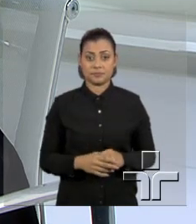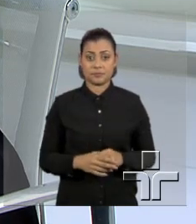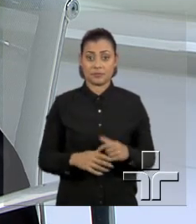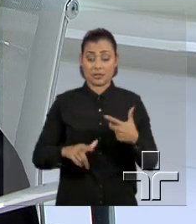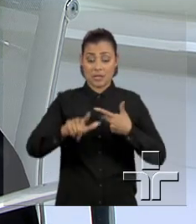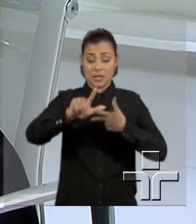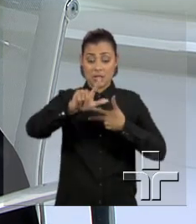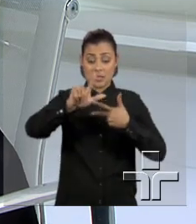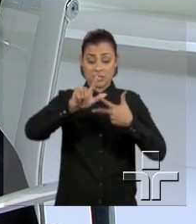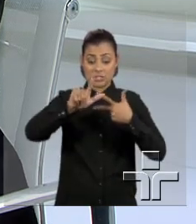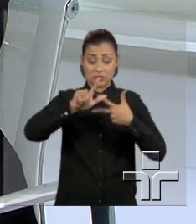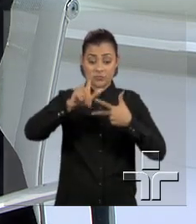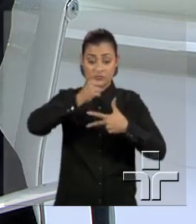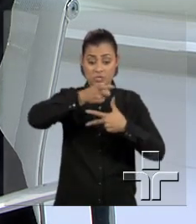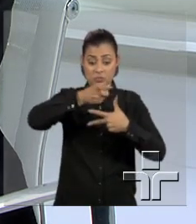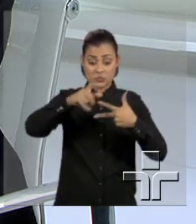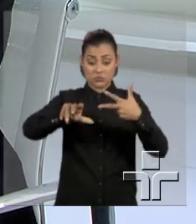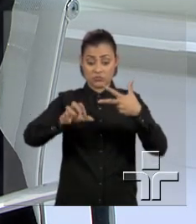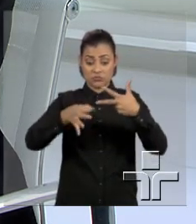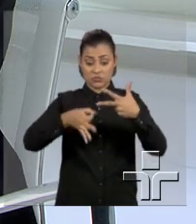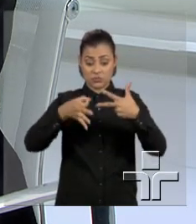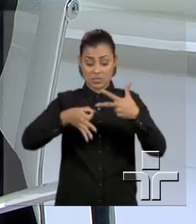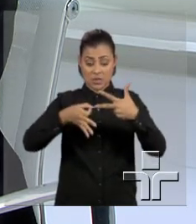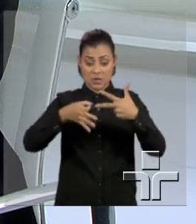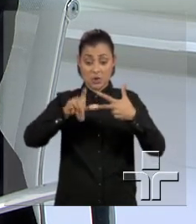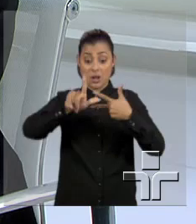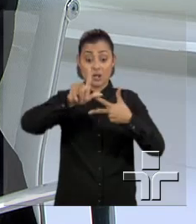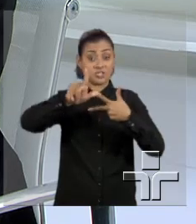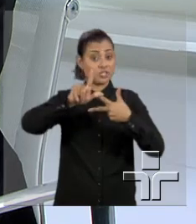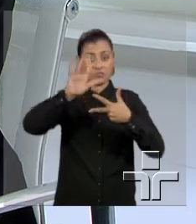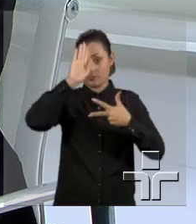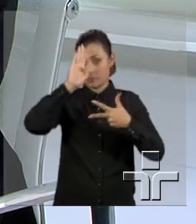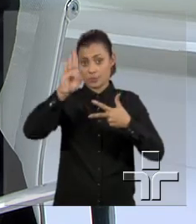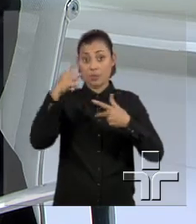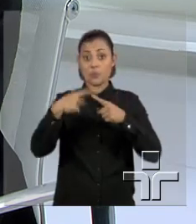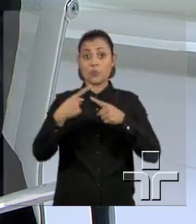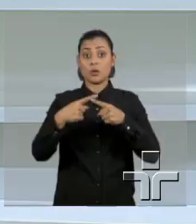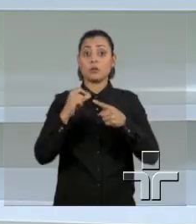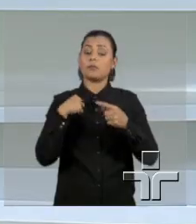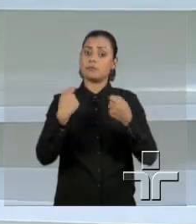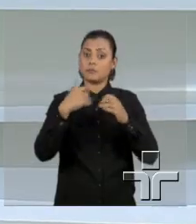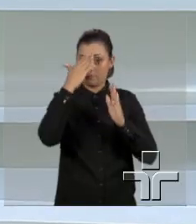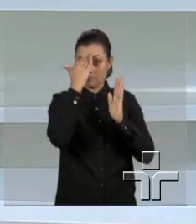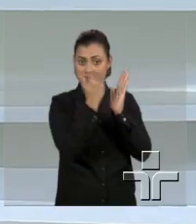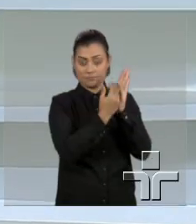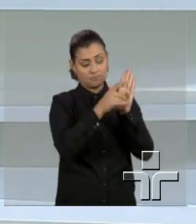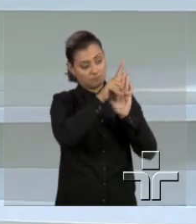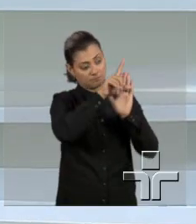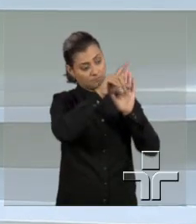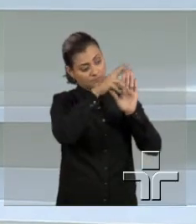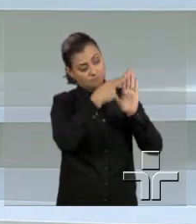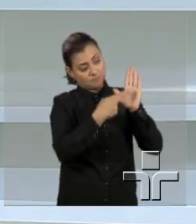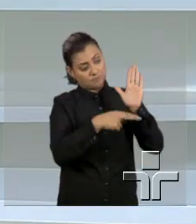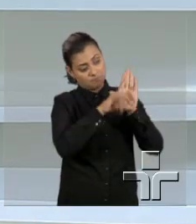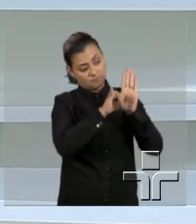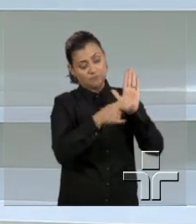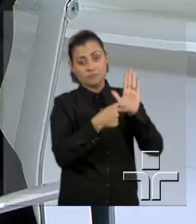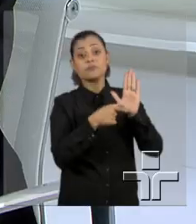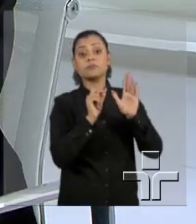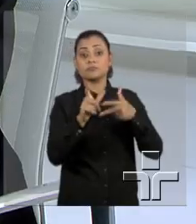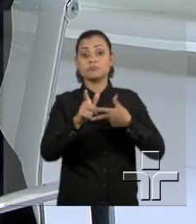legislativo, executivo e judiciário. Tudo começa com o legislativo, porque ninguém é obrigado a fazer ou deixar de fazer alguma coisa. Passa pelo executivo, cujo